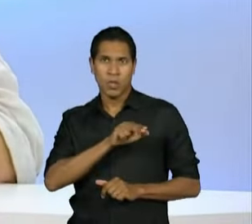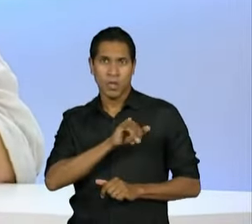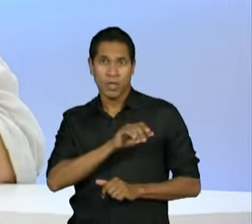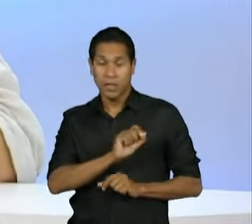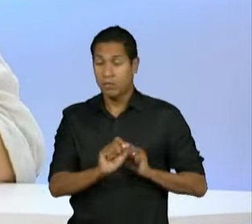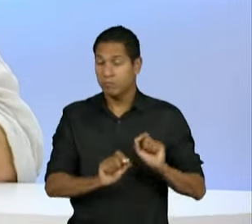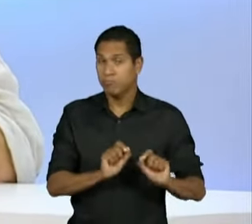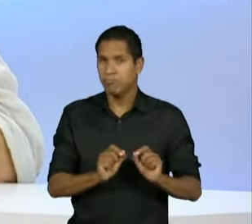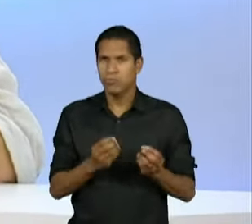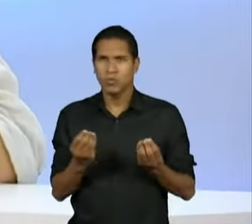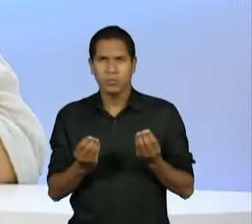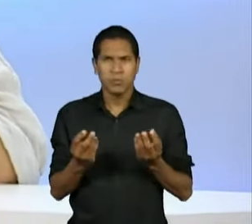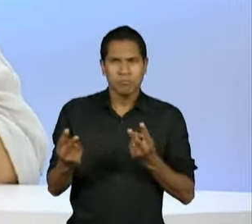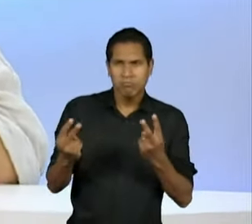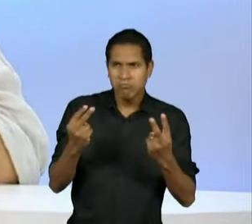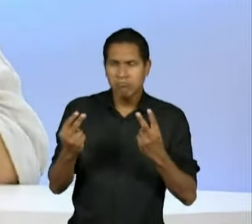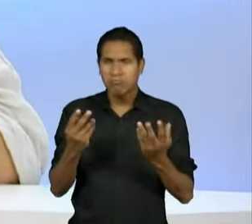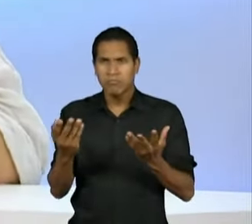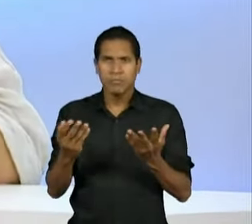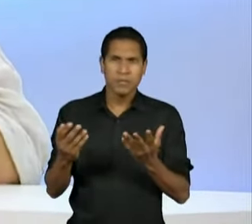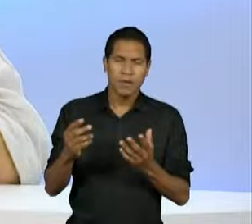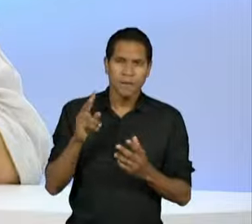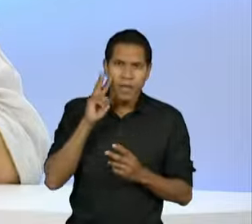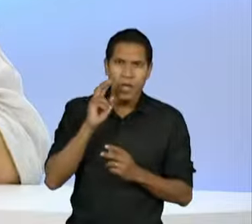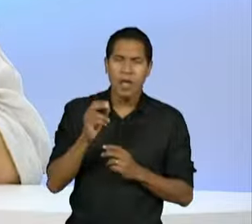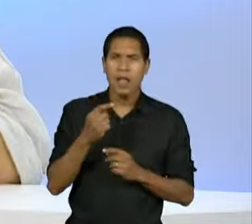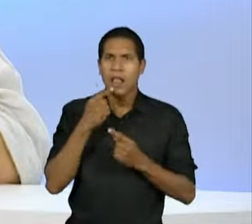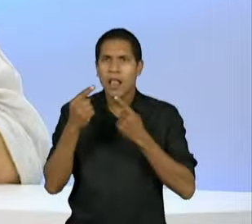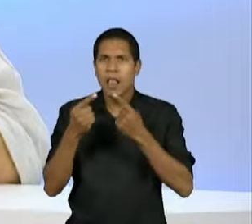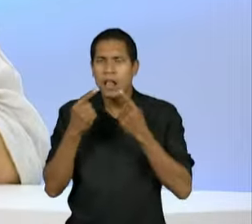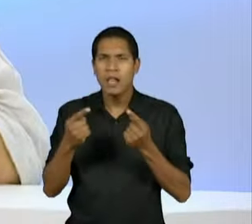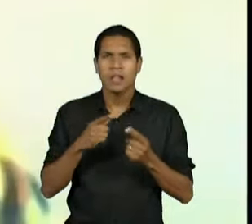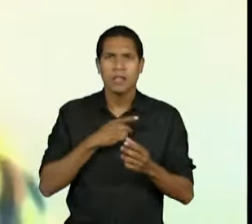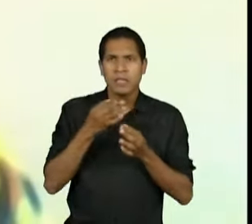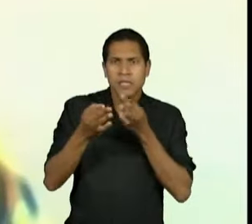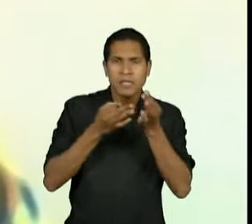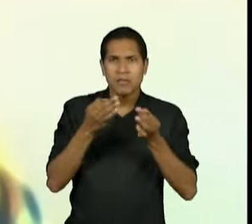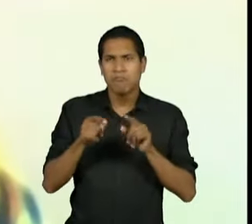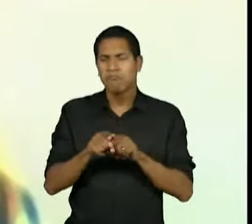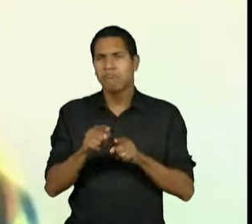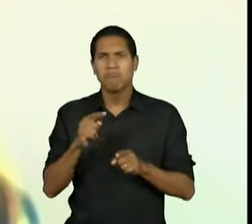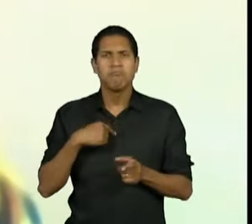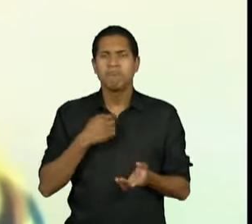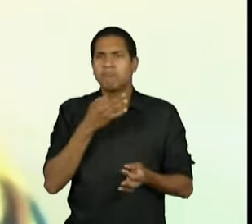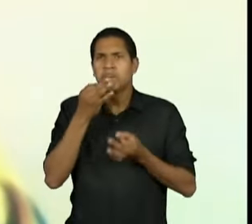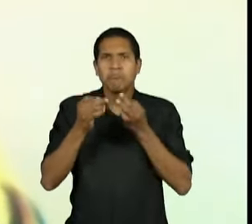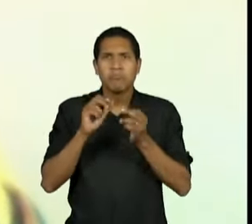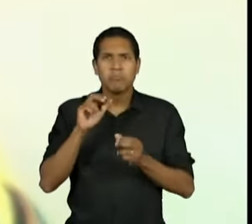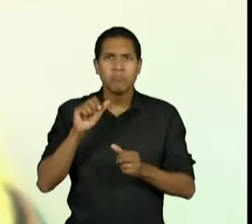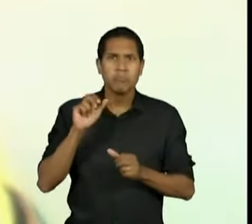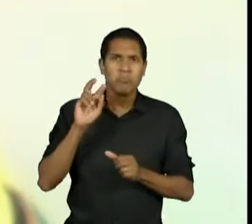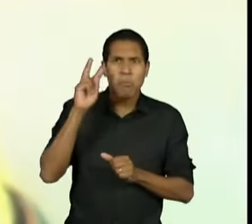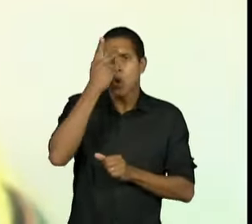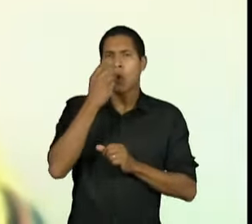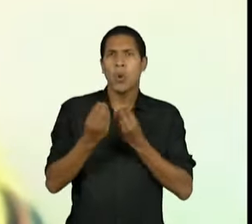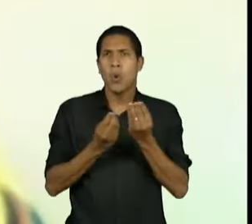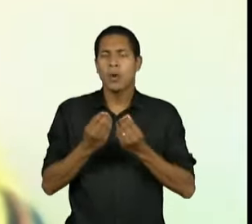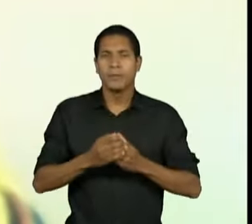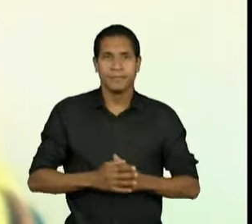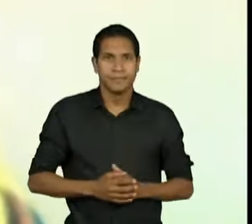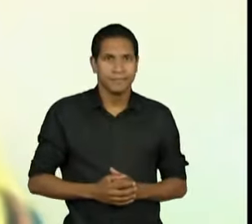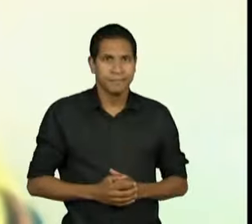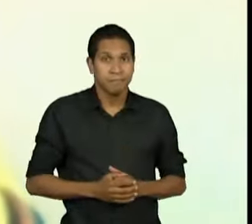sua avaliação mudou depois de ouvir essas críticas da família e dos amigos do Audálio. Olha, a